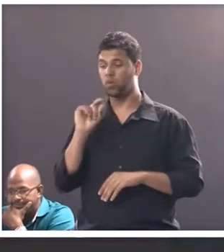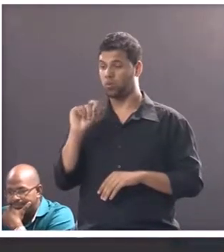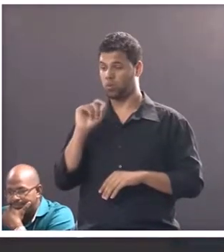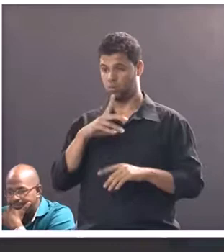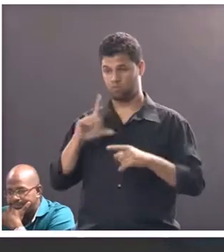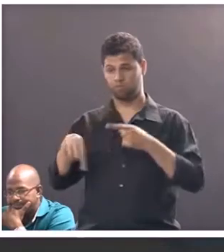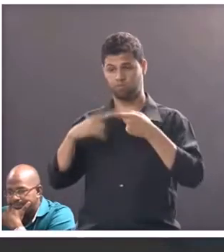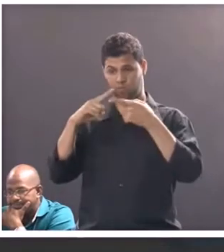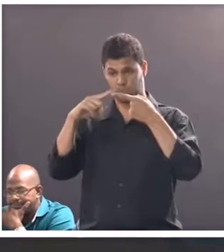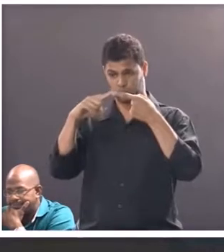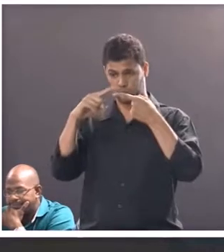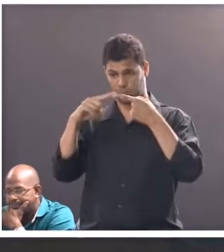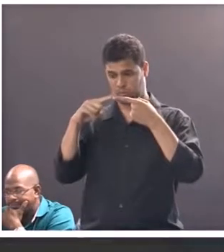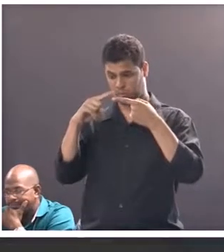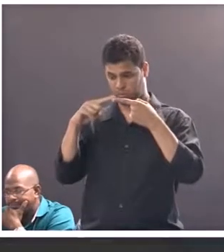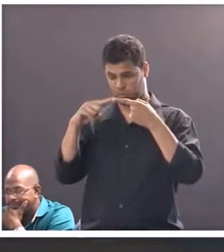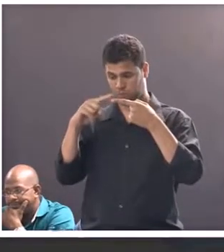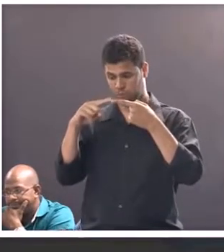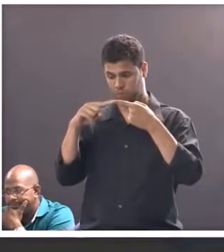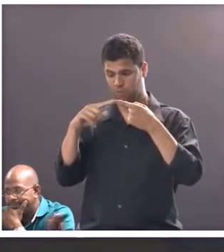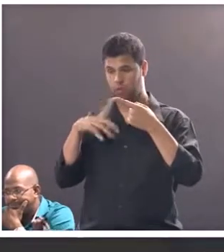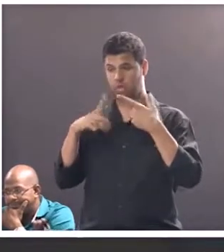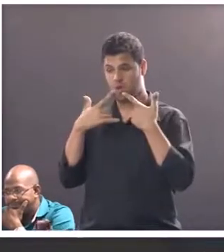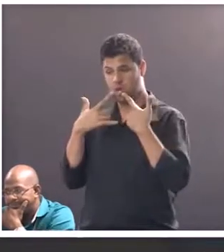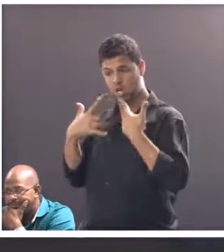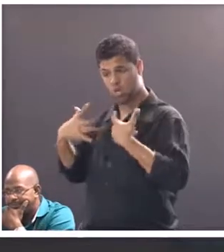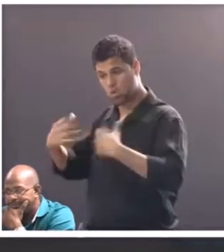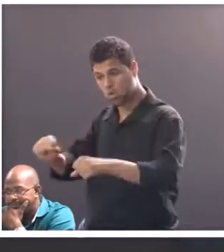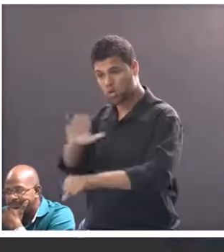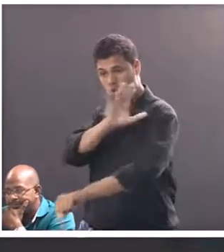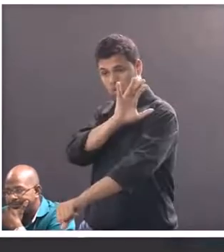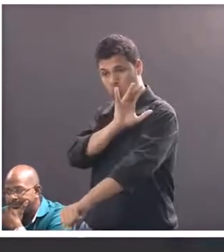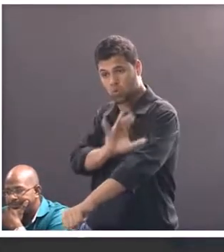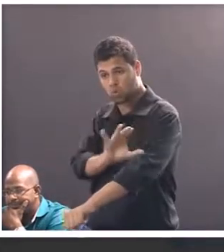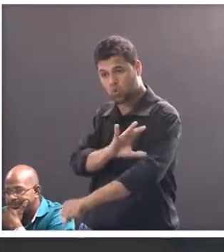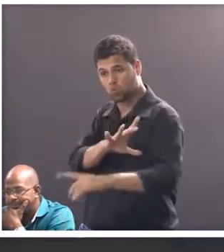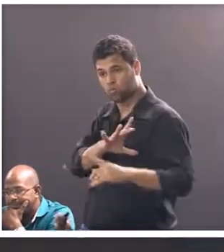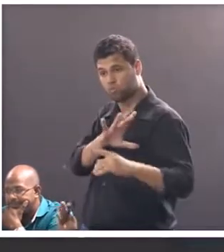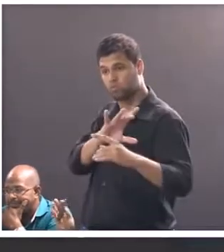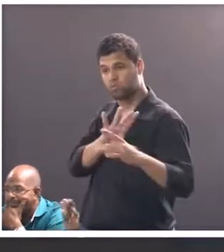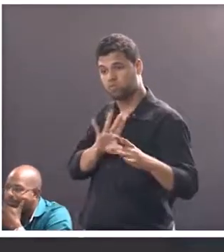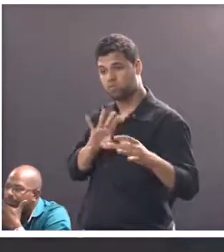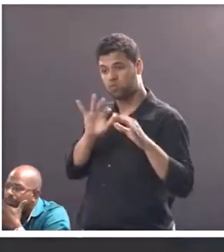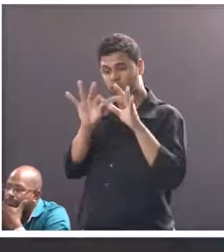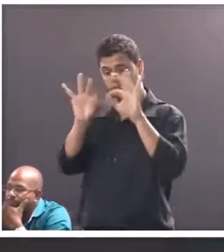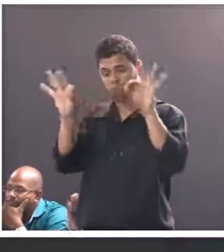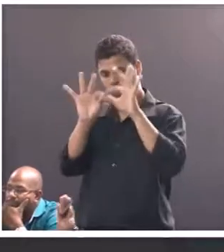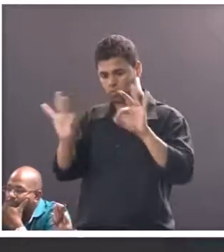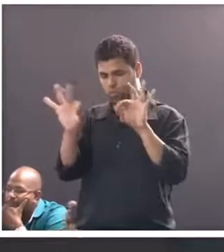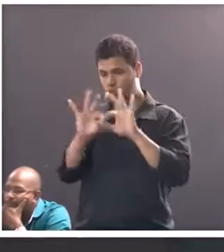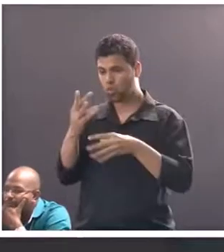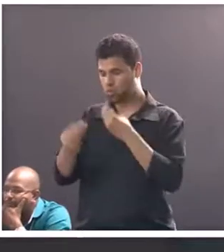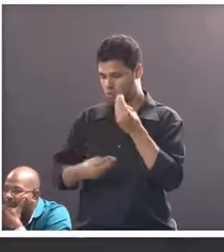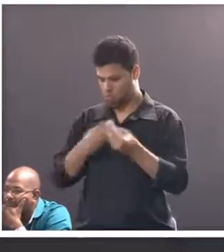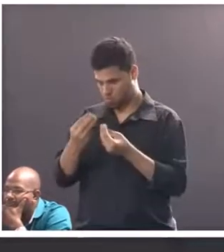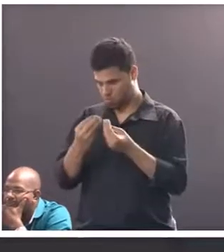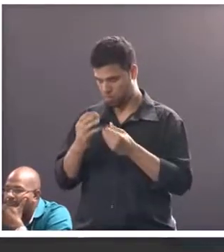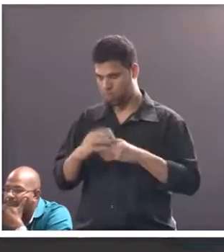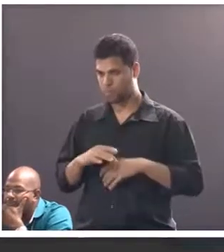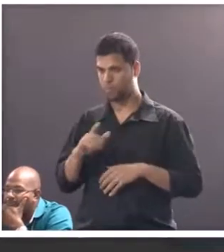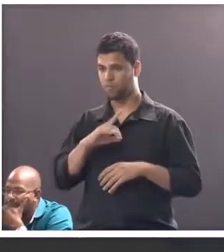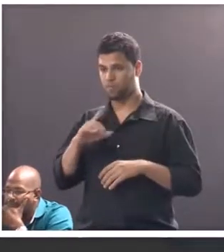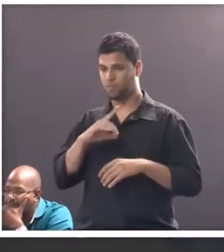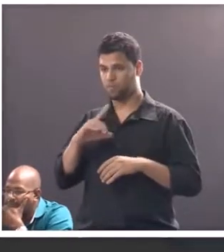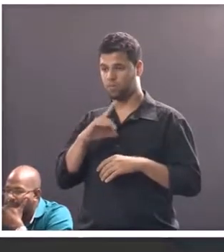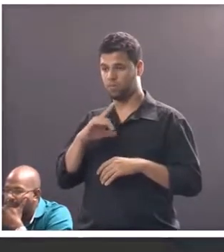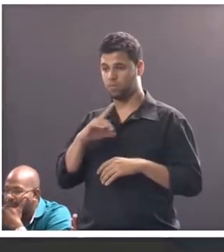seguinte: quando há convergência linguística e cultural, se torna fácil. Há muitas convergências entre